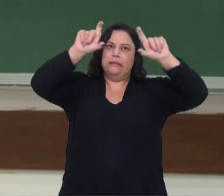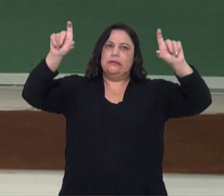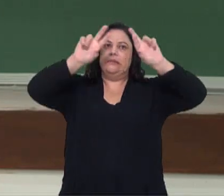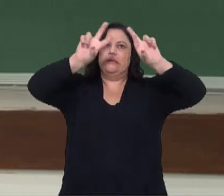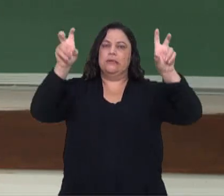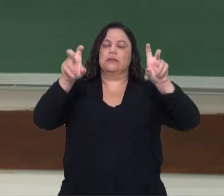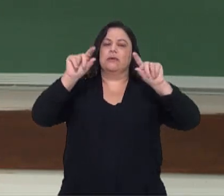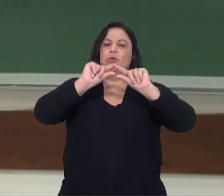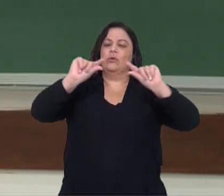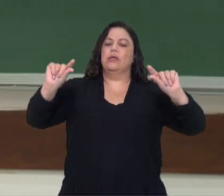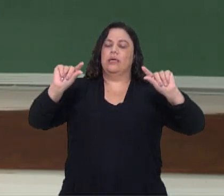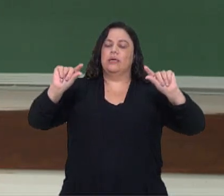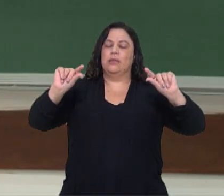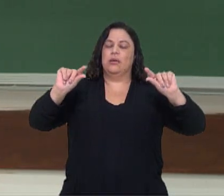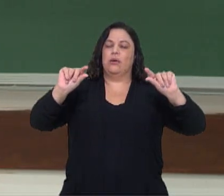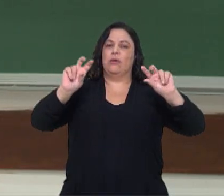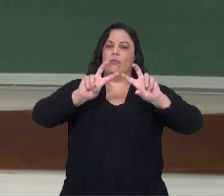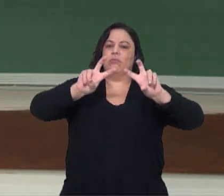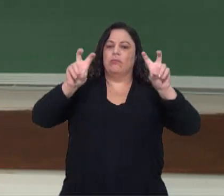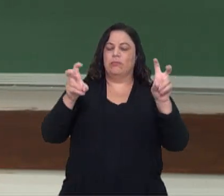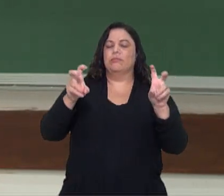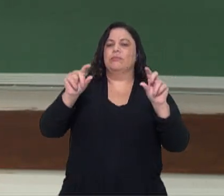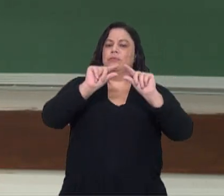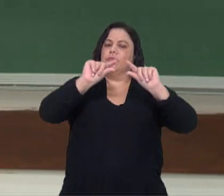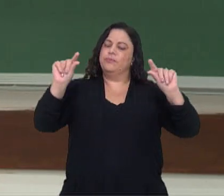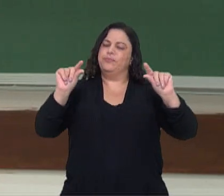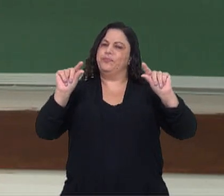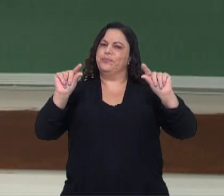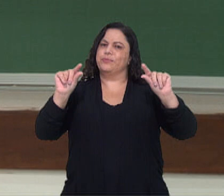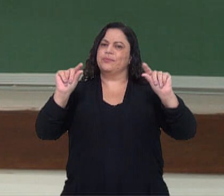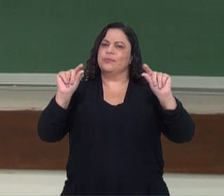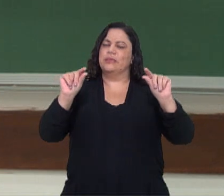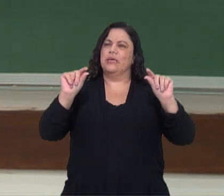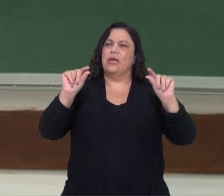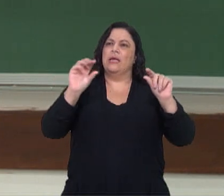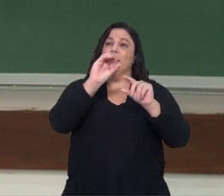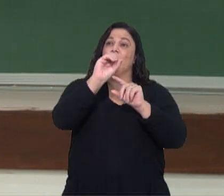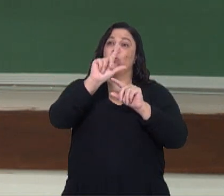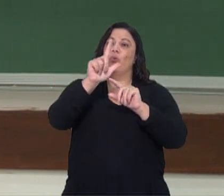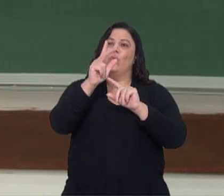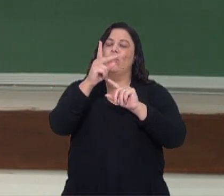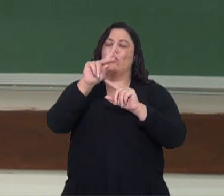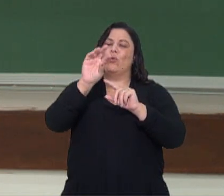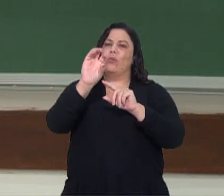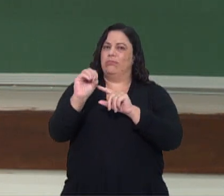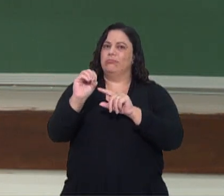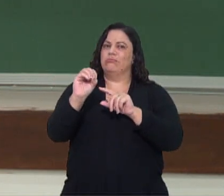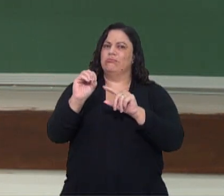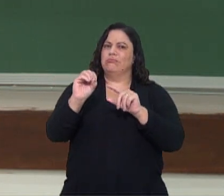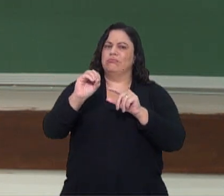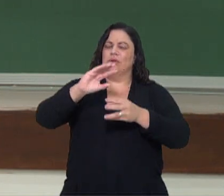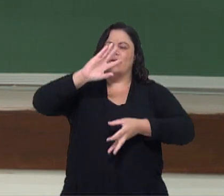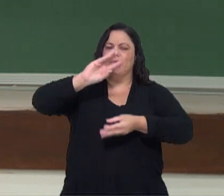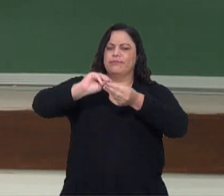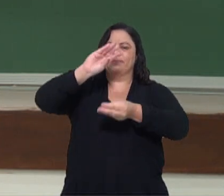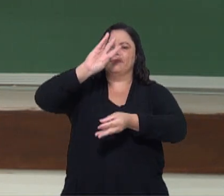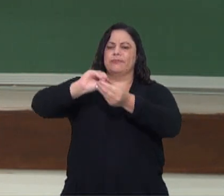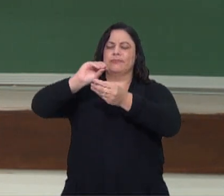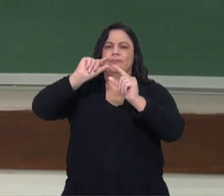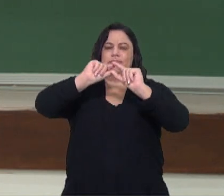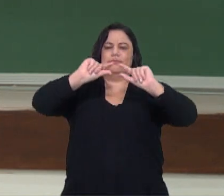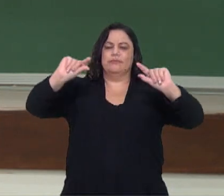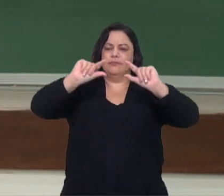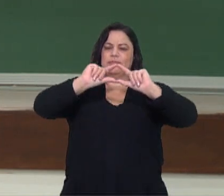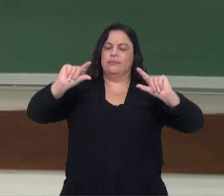Já no olho, que é o subtítulo, já tem uma pequena parte da notícia. E depois o